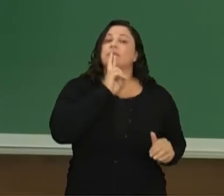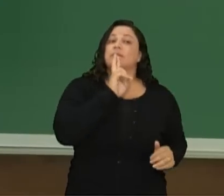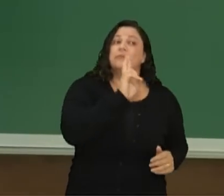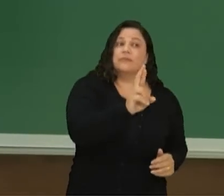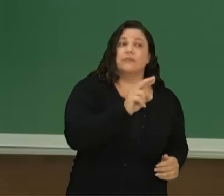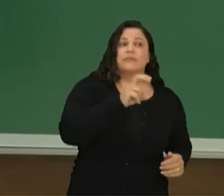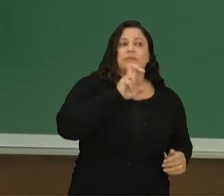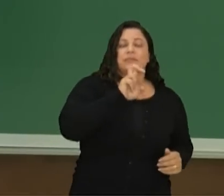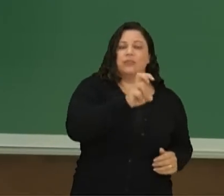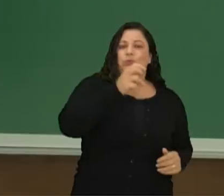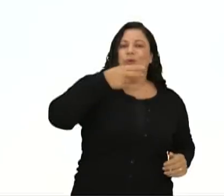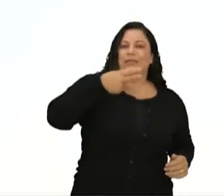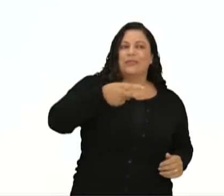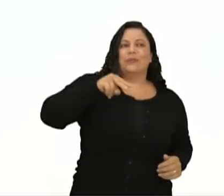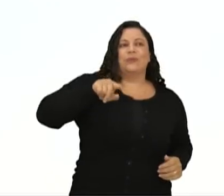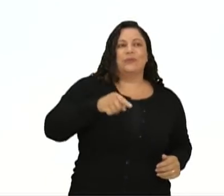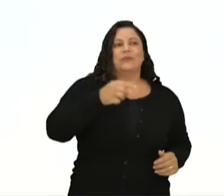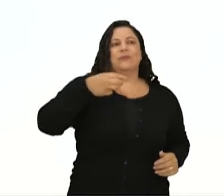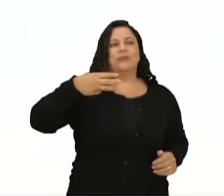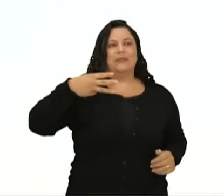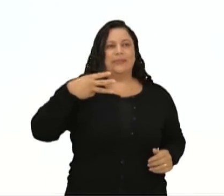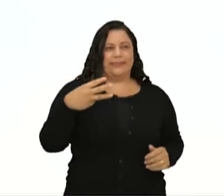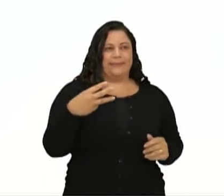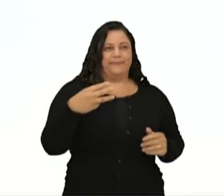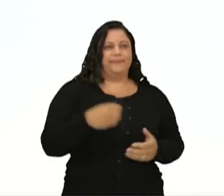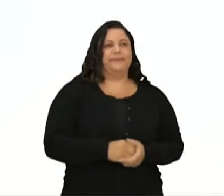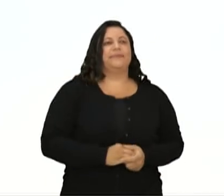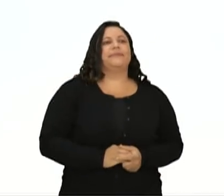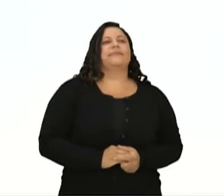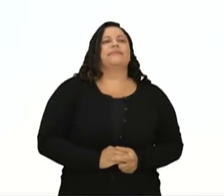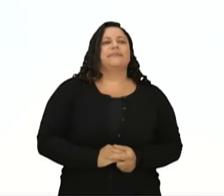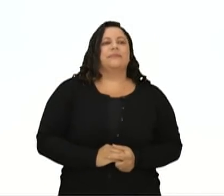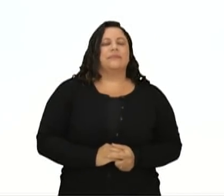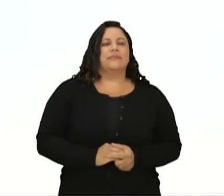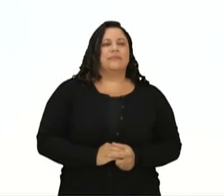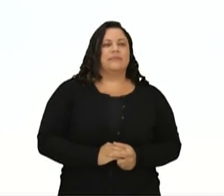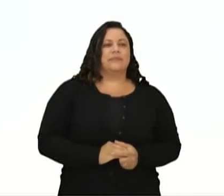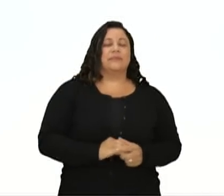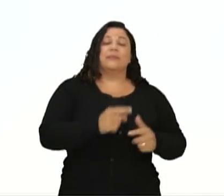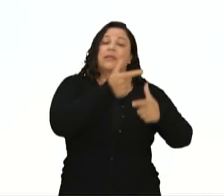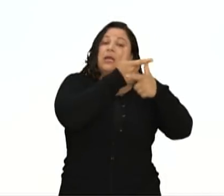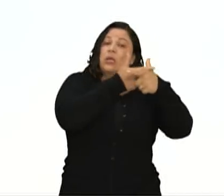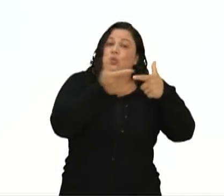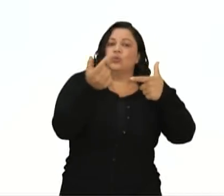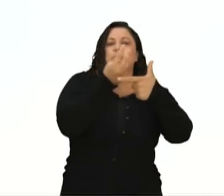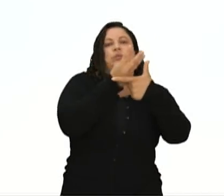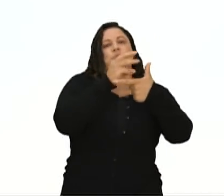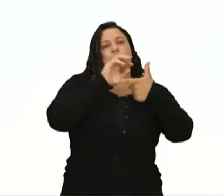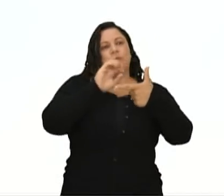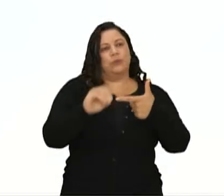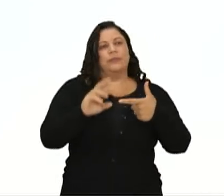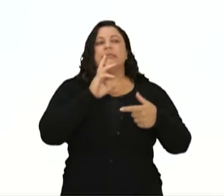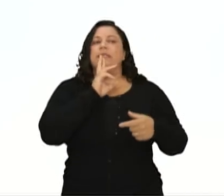pela soma dos pesos, 30. Então, 52,3 divididos por 30, nós temos uma